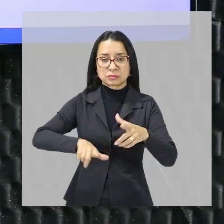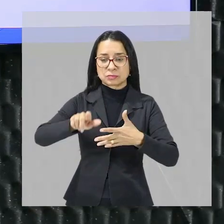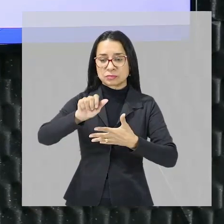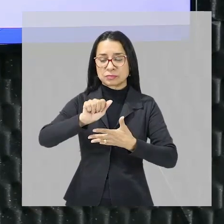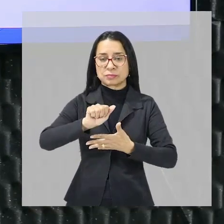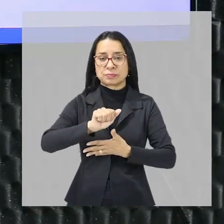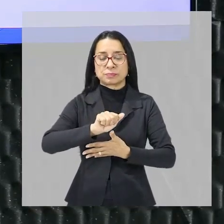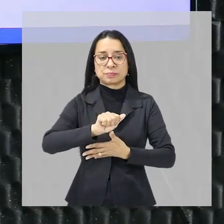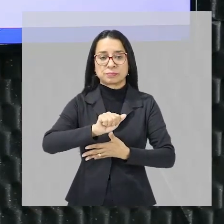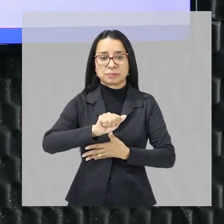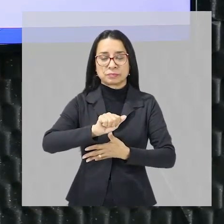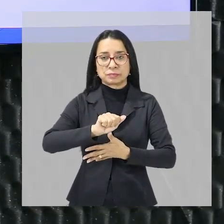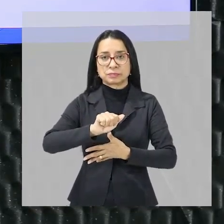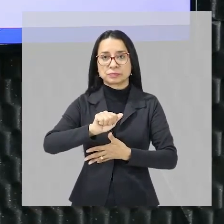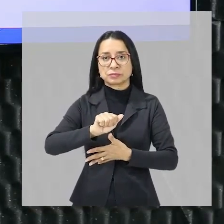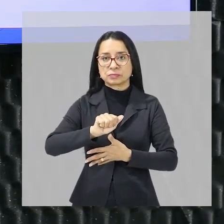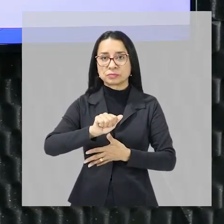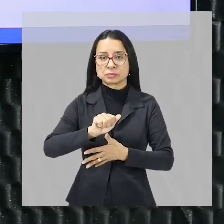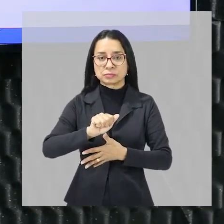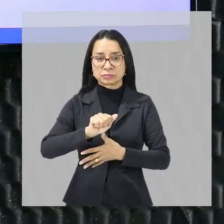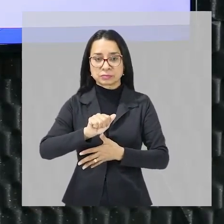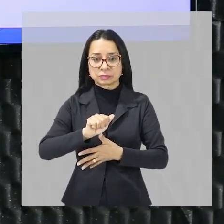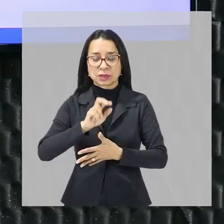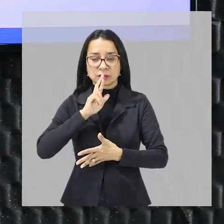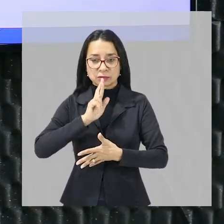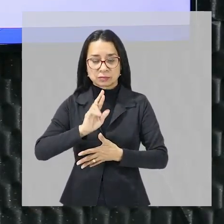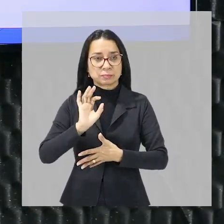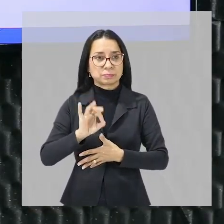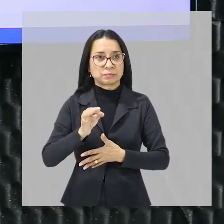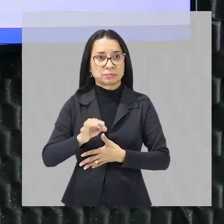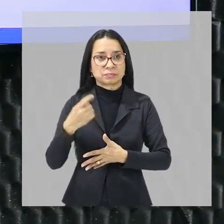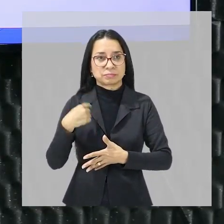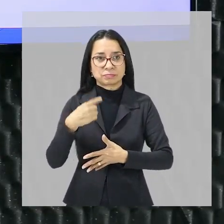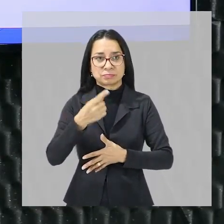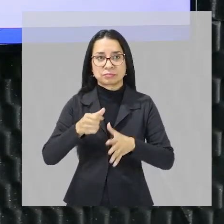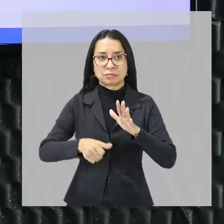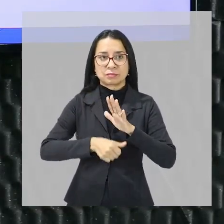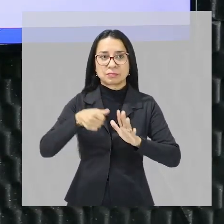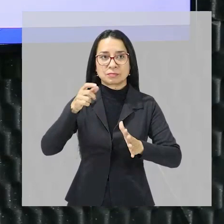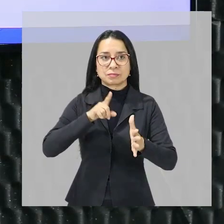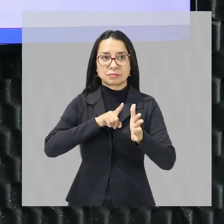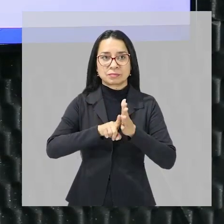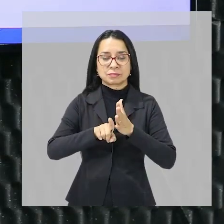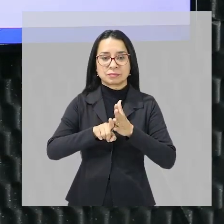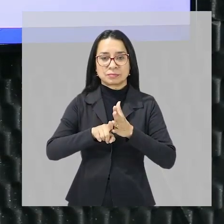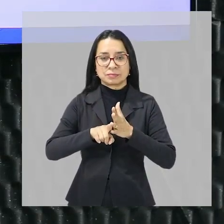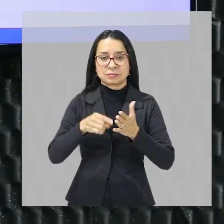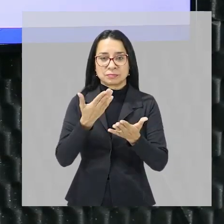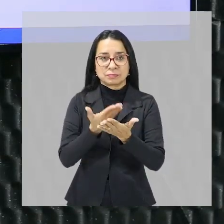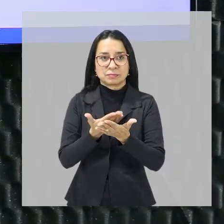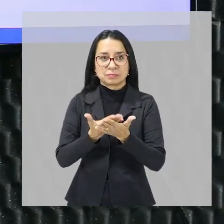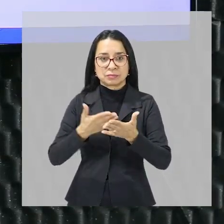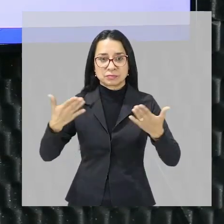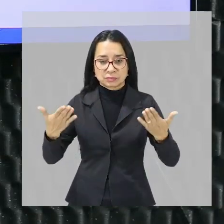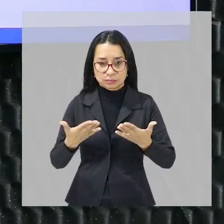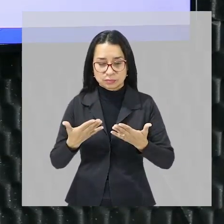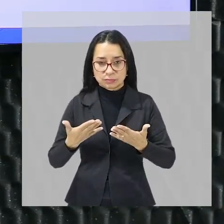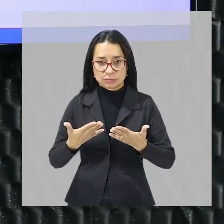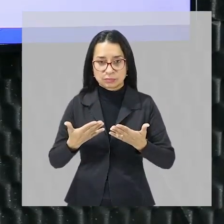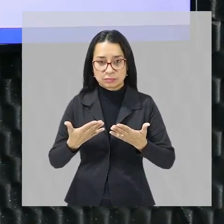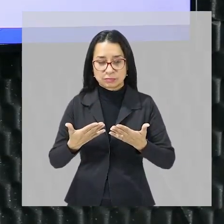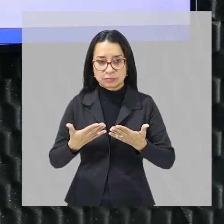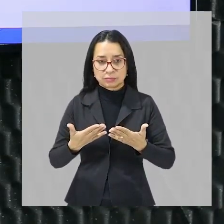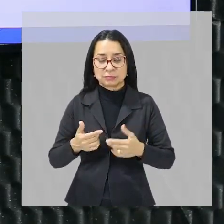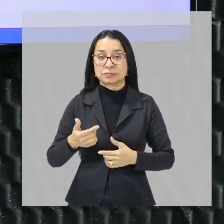certo? Letra A é a opção correta dessa nossa primeira questão da videoaula de hoje. Vamos agora para